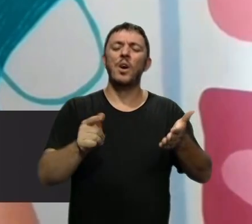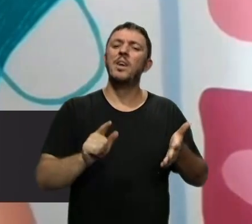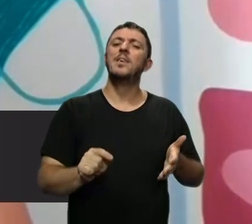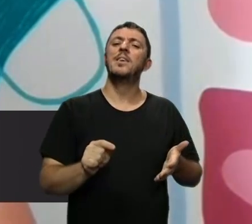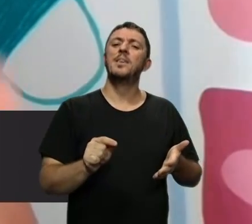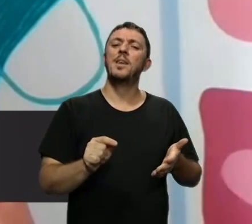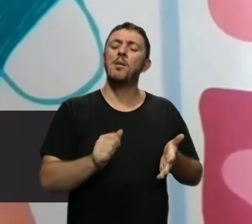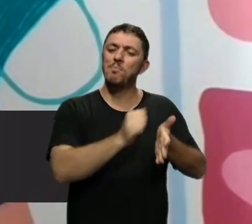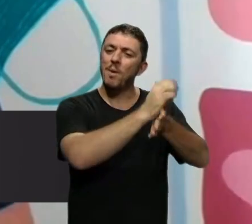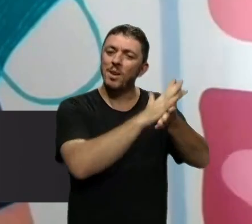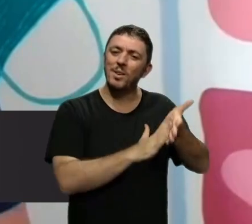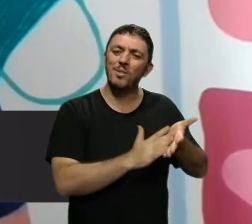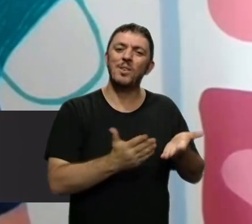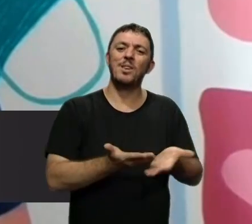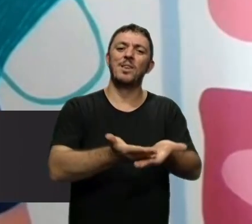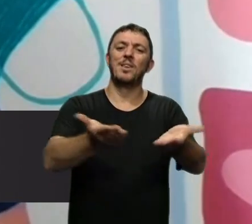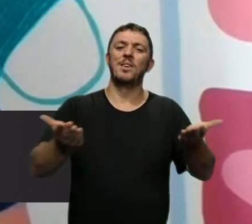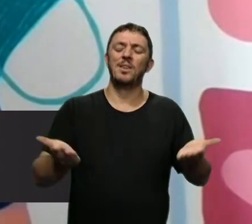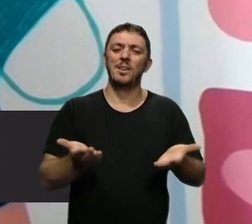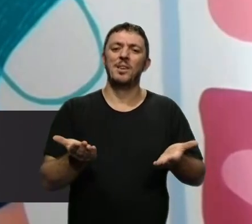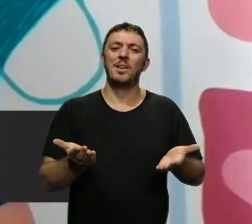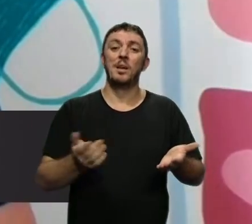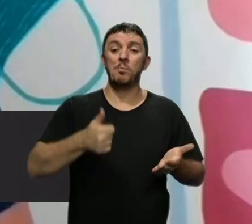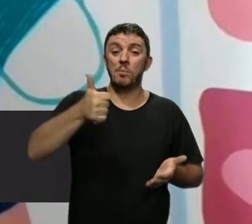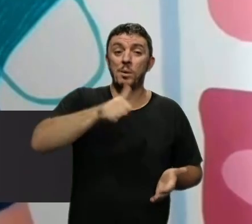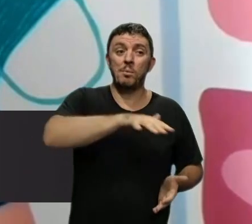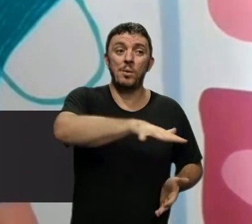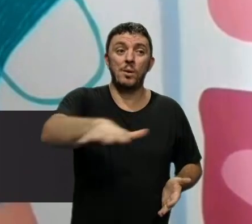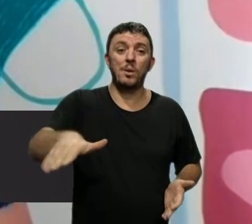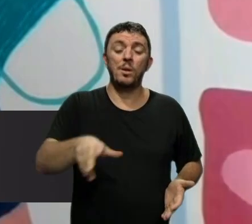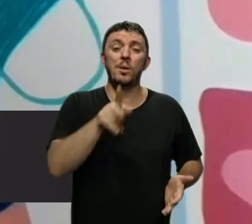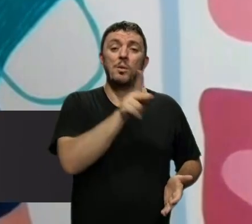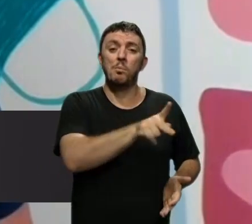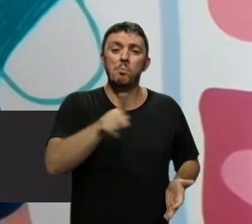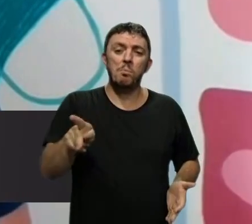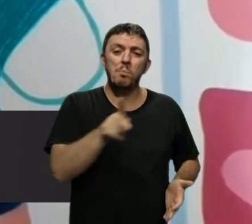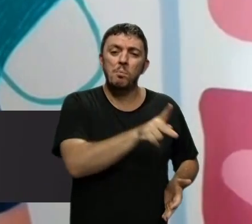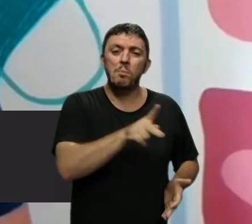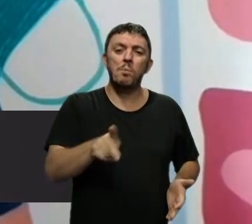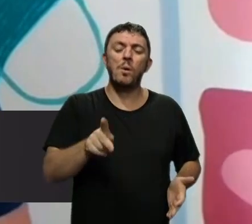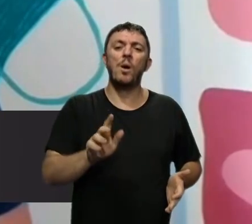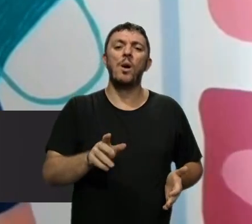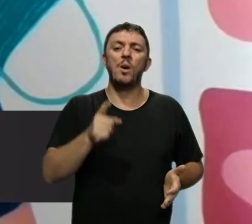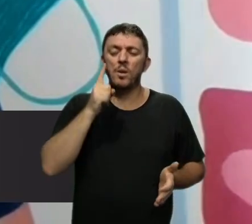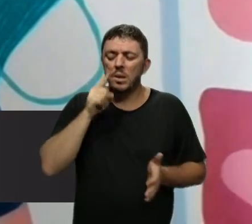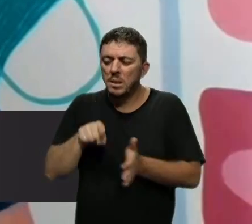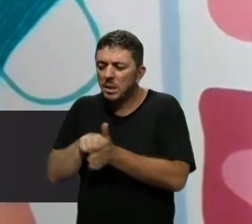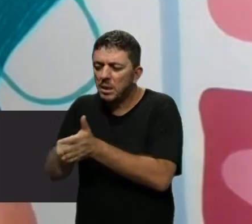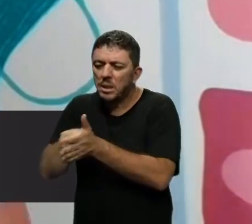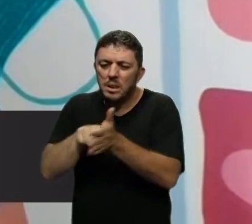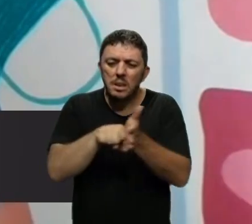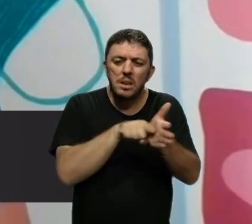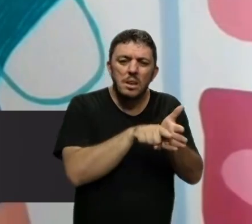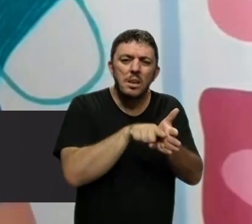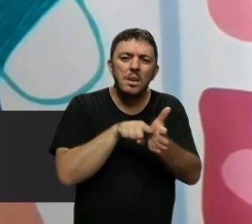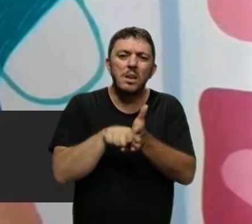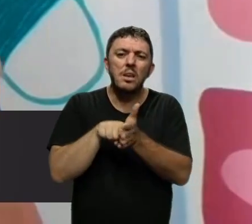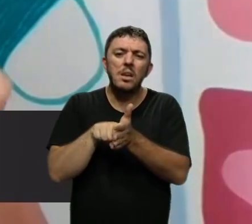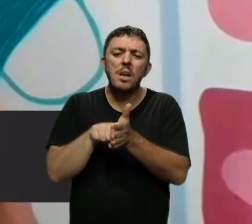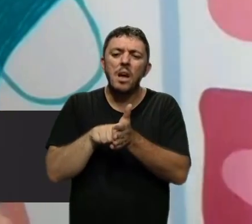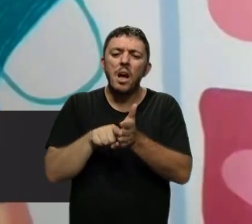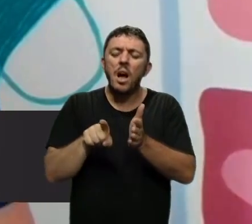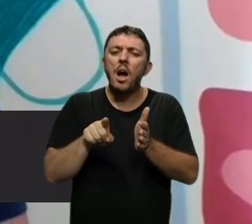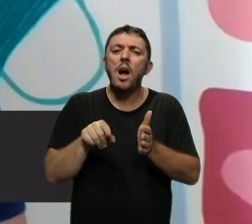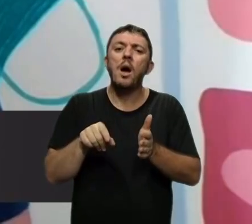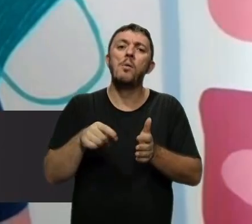essas. Primeiro para os professores, que essa investigação toda do lado de fora está acontecendo para os professores, porque